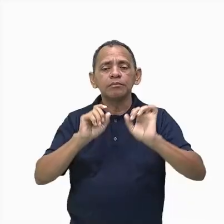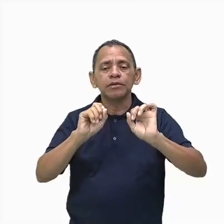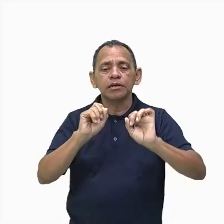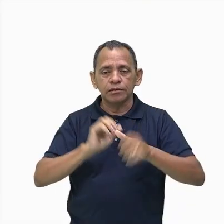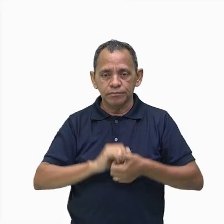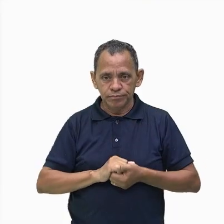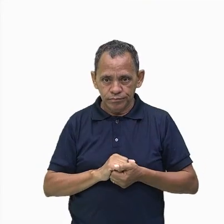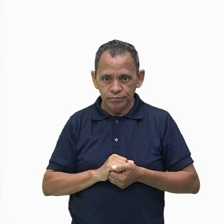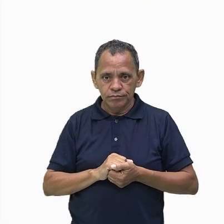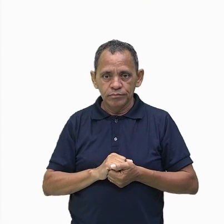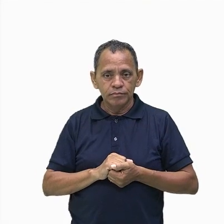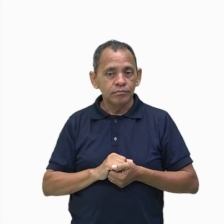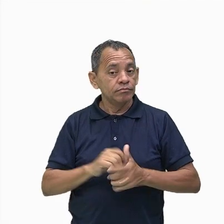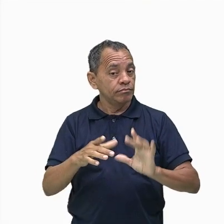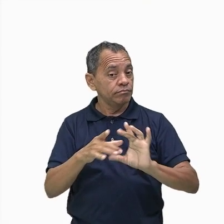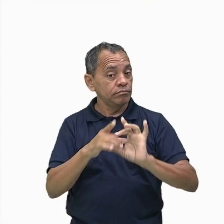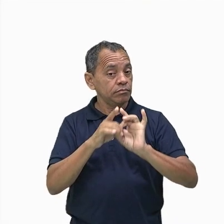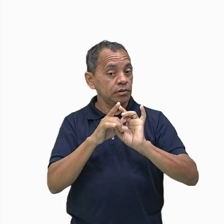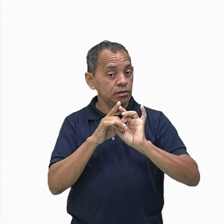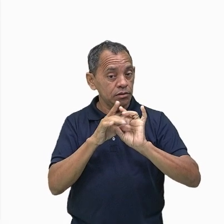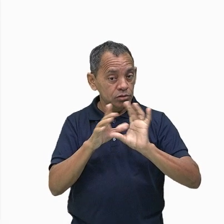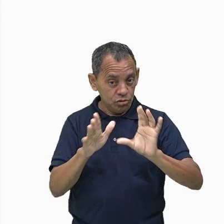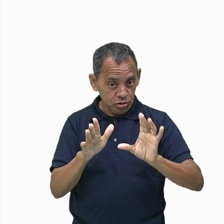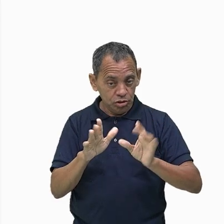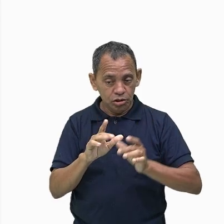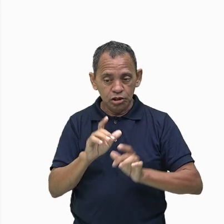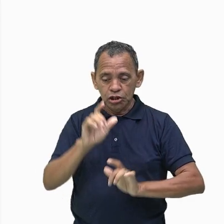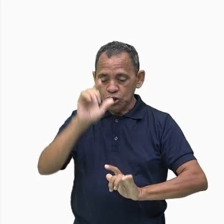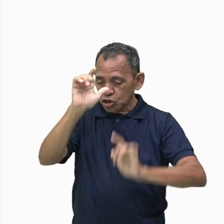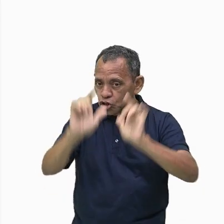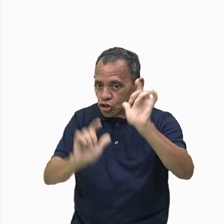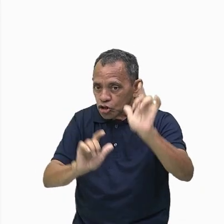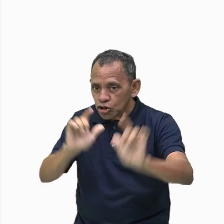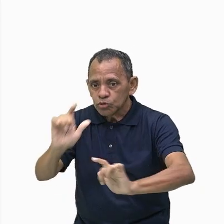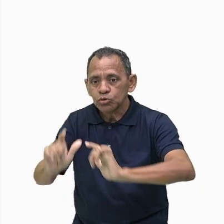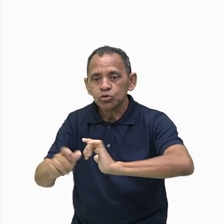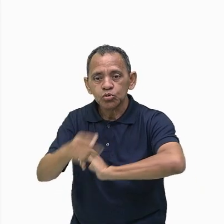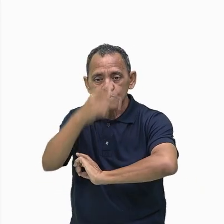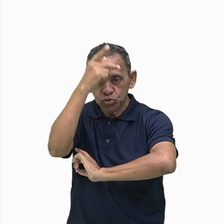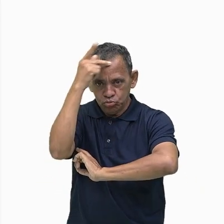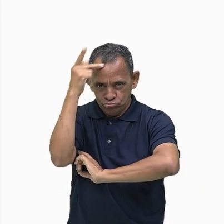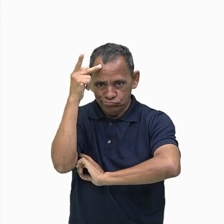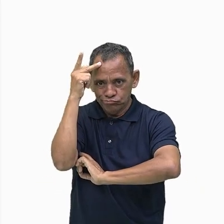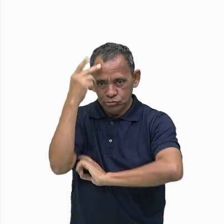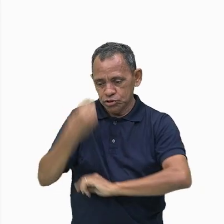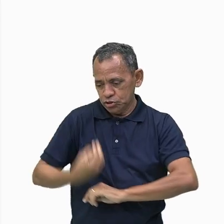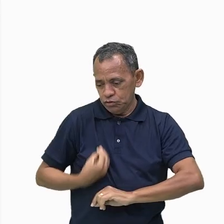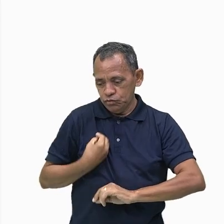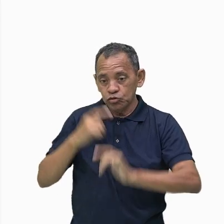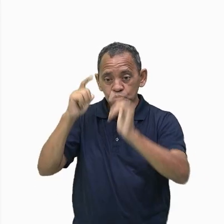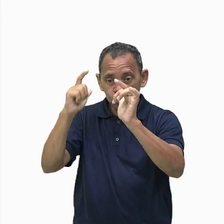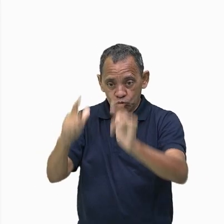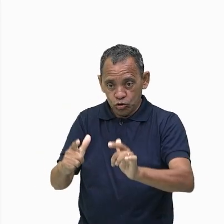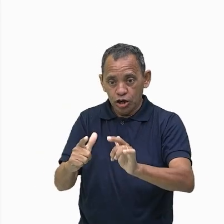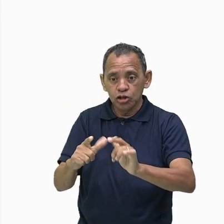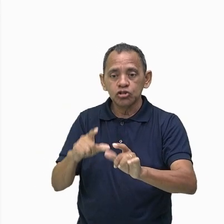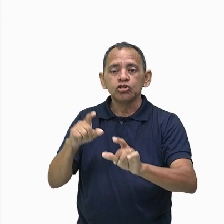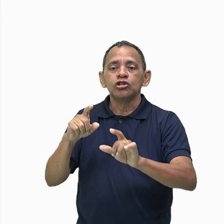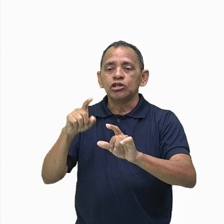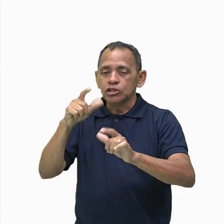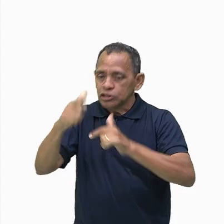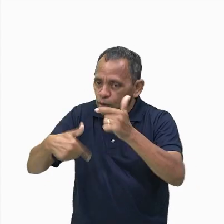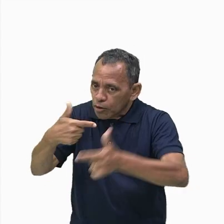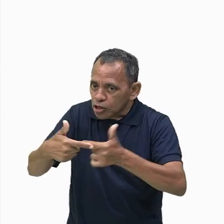Para permitir, né, que os residentes locais ou até mesmo os trabalhadores agrícolas eles